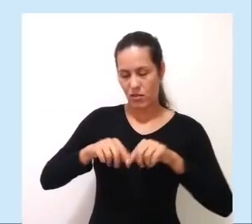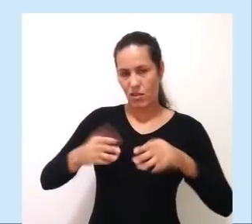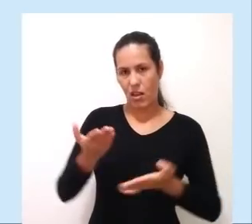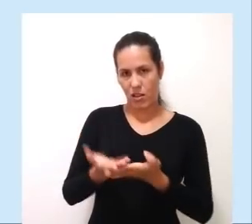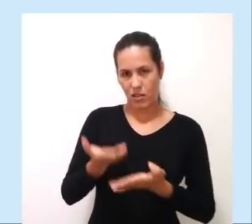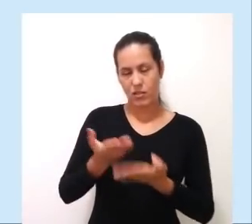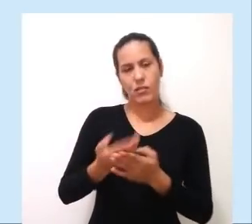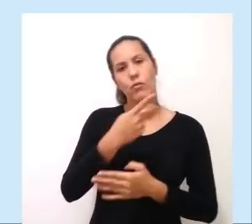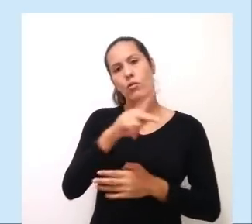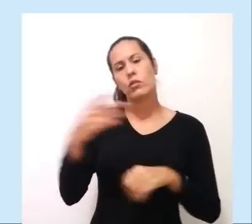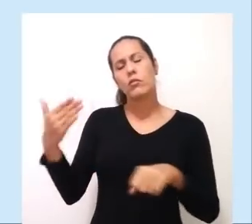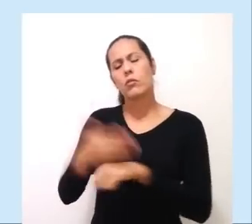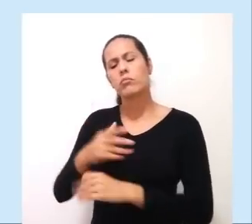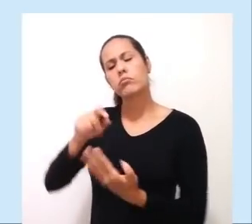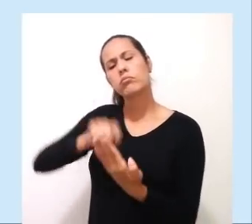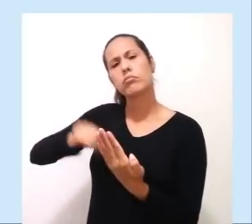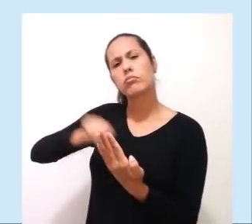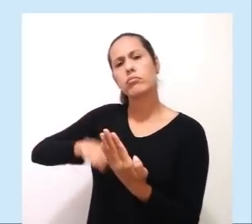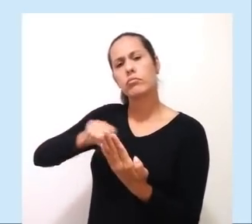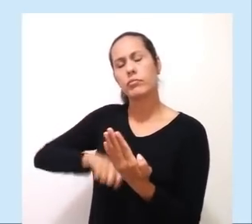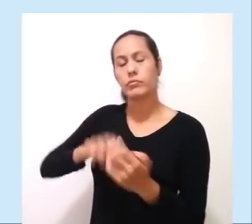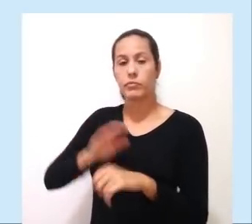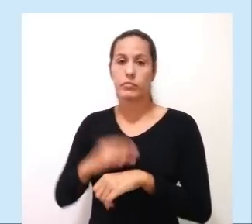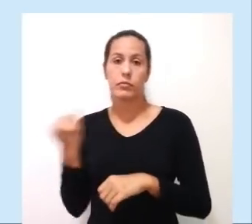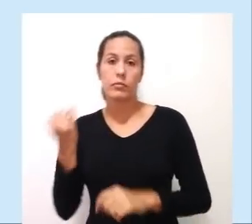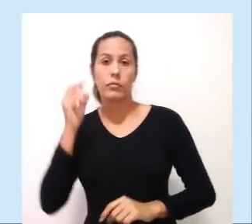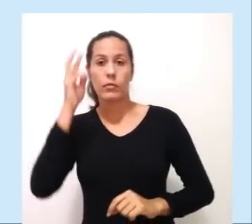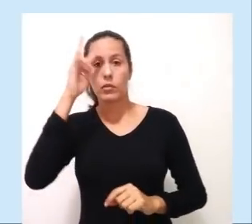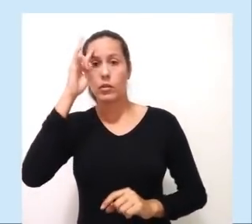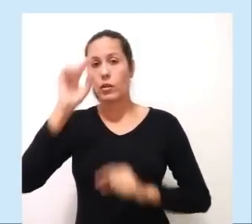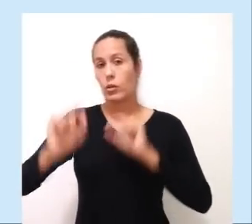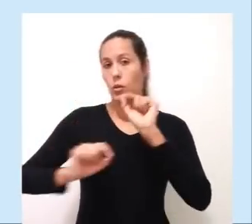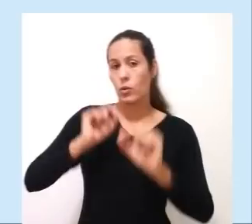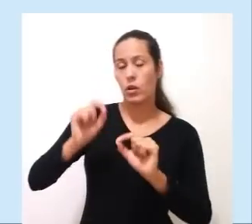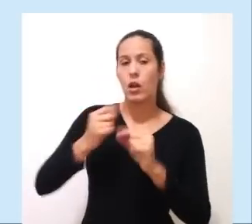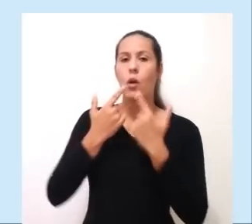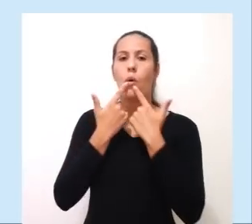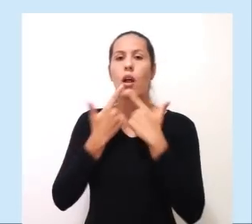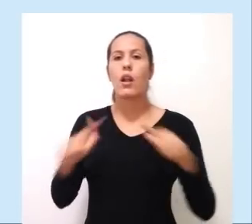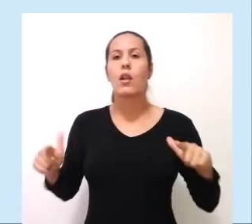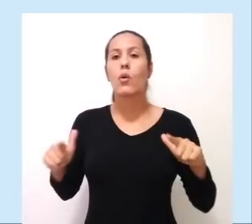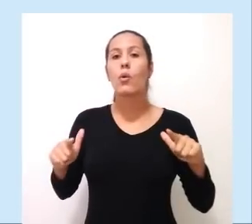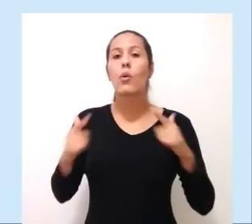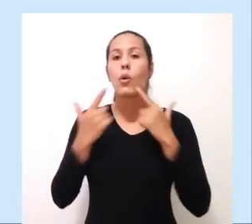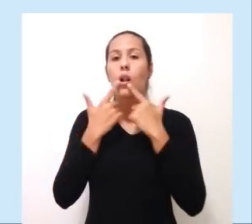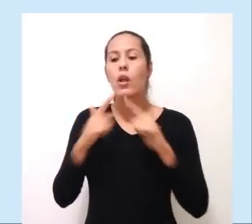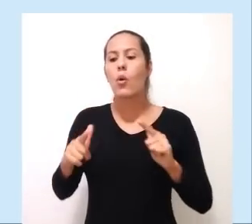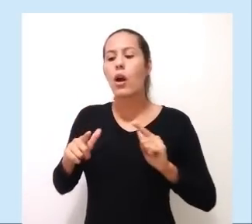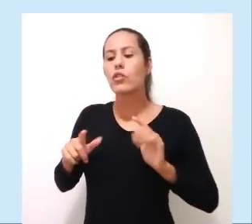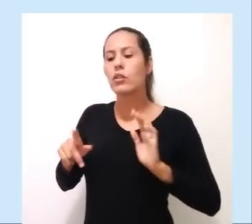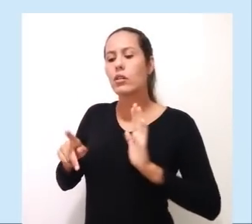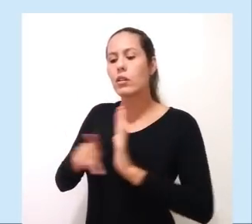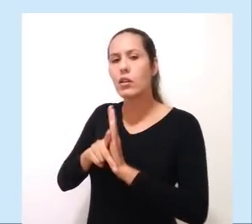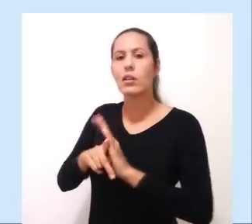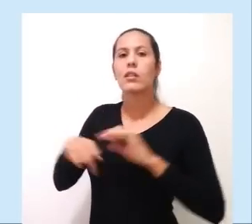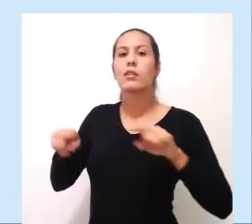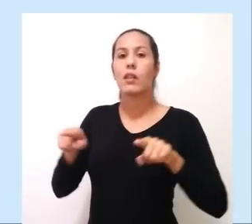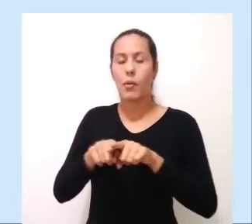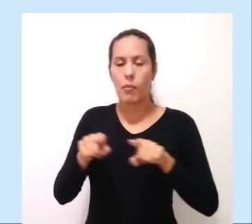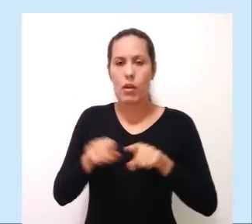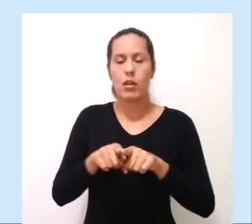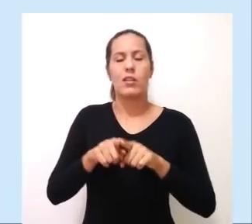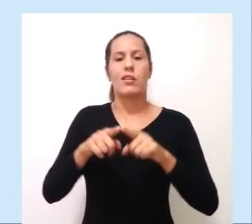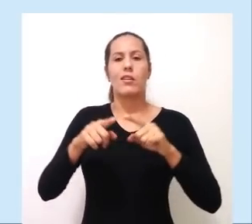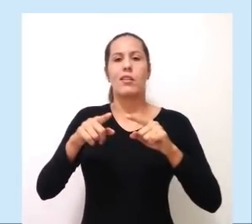um jornalzinho da escola, uma notícia, é importante lembrar que tem uma linguagem própria, uma linguagem que tem que ser acessível